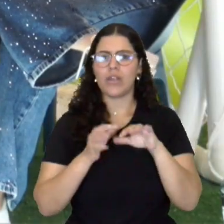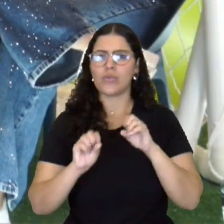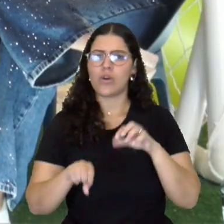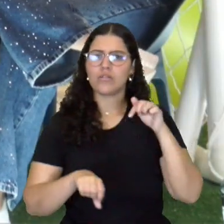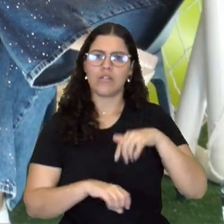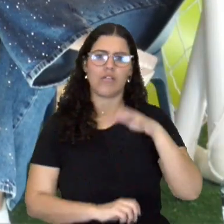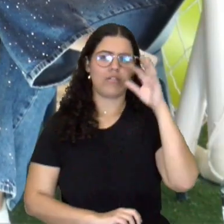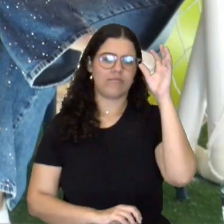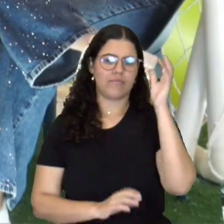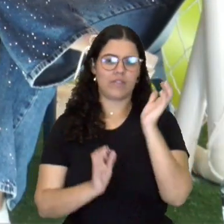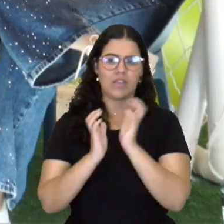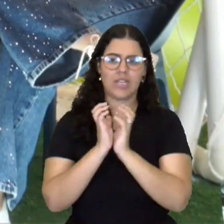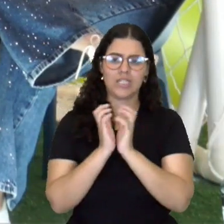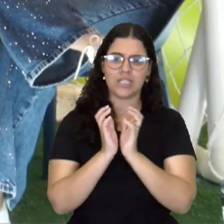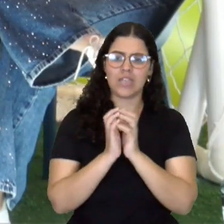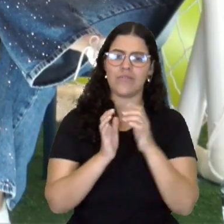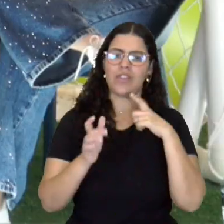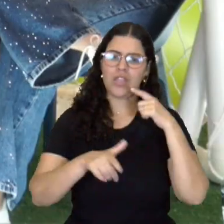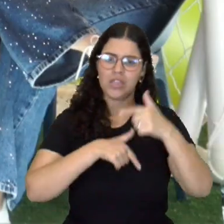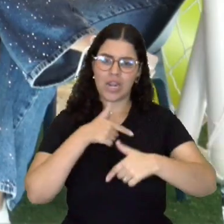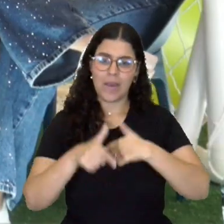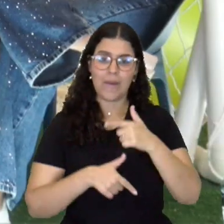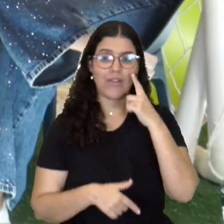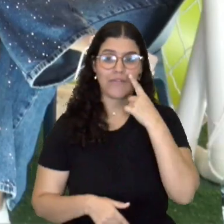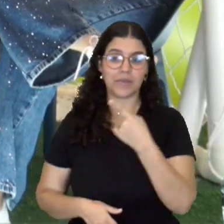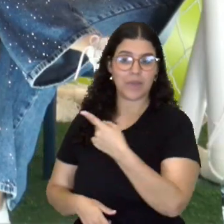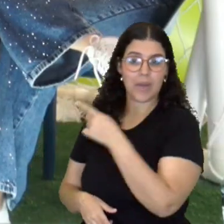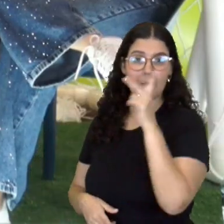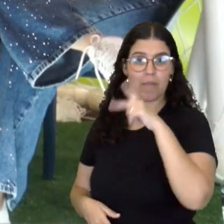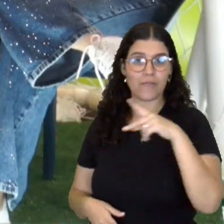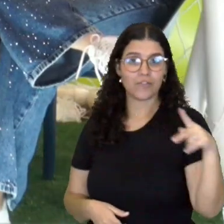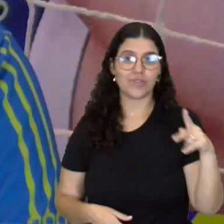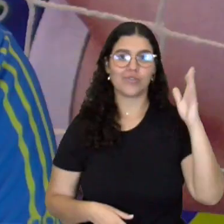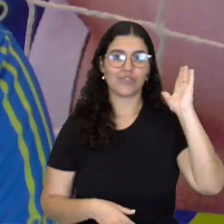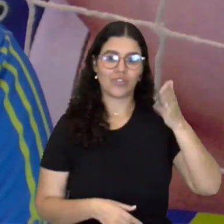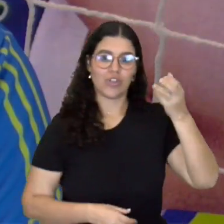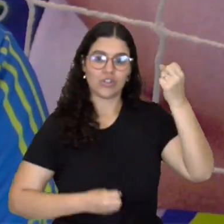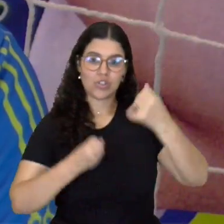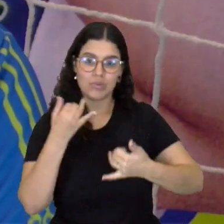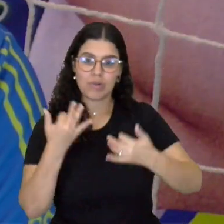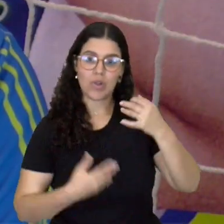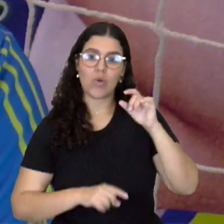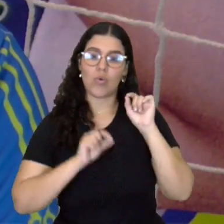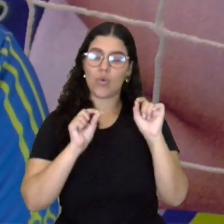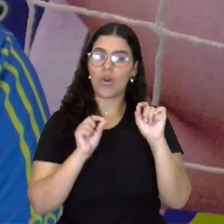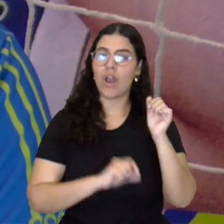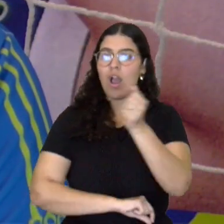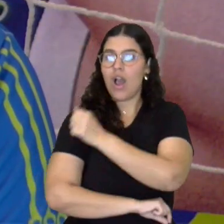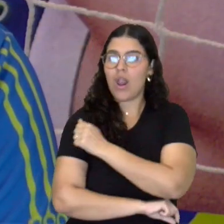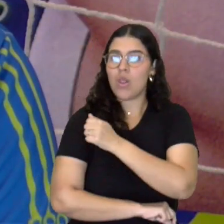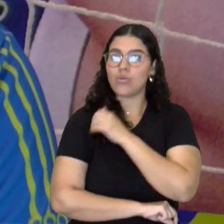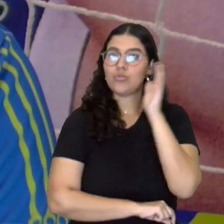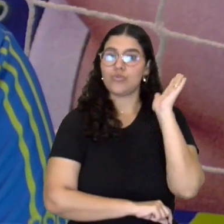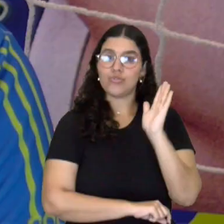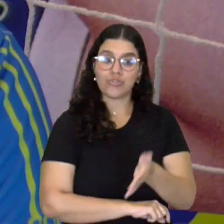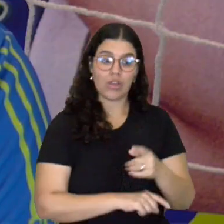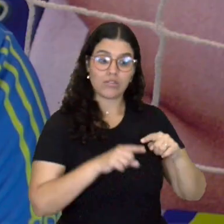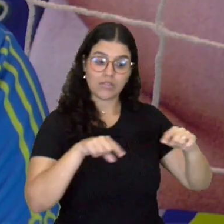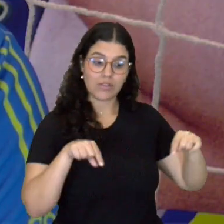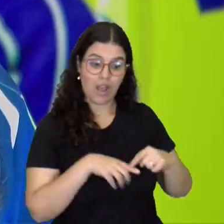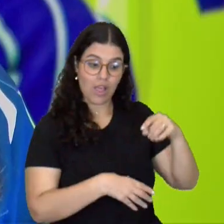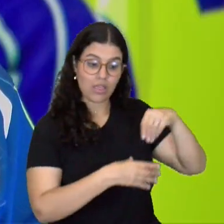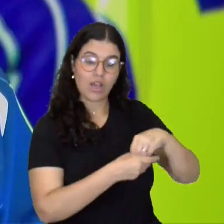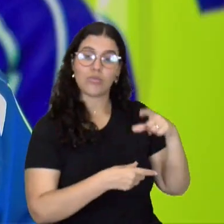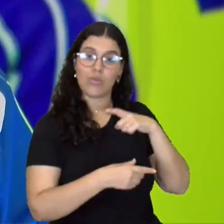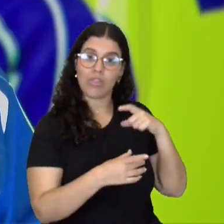Ele pegou a equipe da sala dele, da escola dele. Os professores estão cada vez mais integrados com a tecnologia. A gente vê que a proposta de